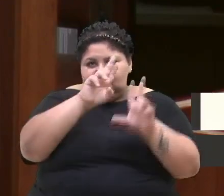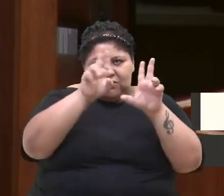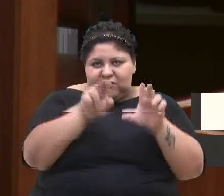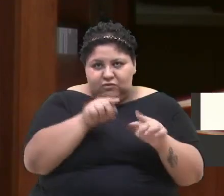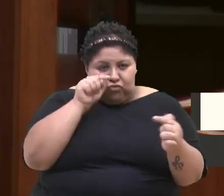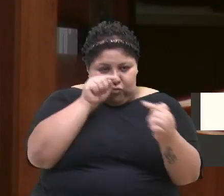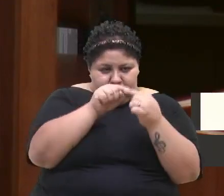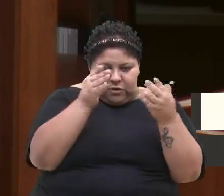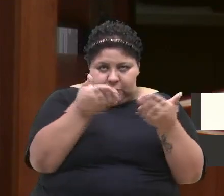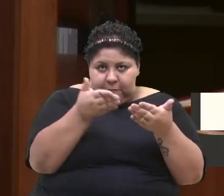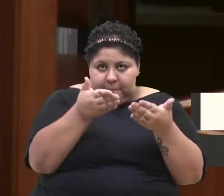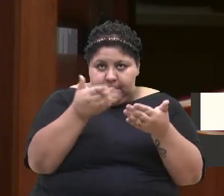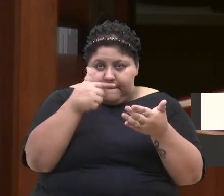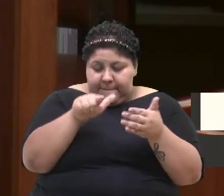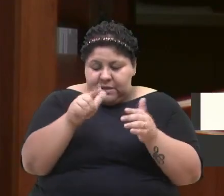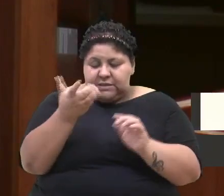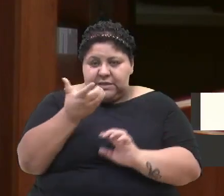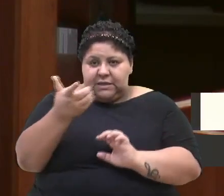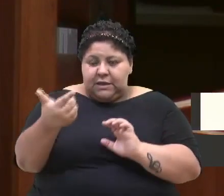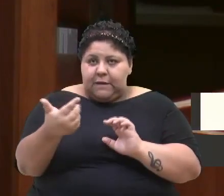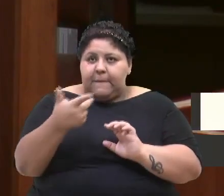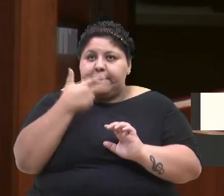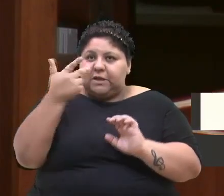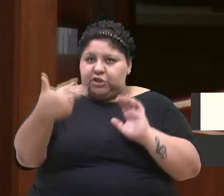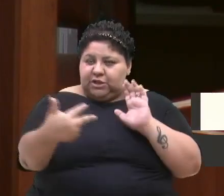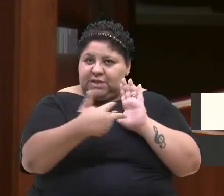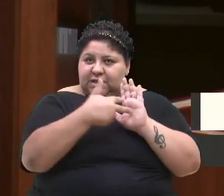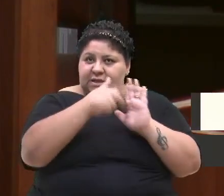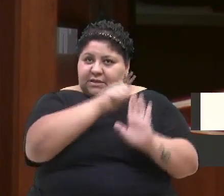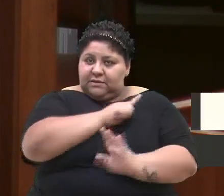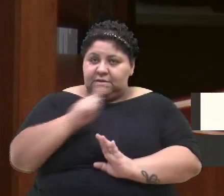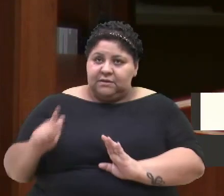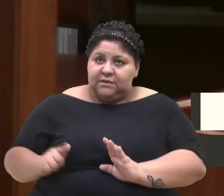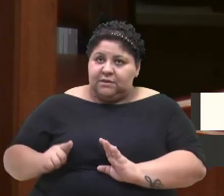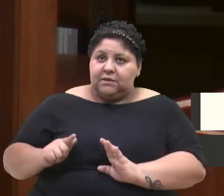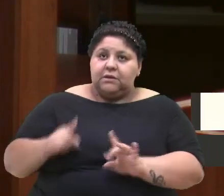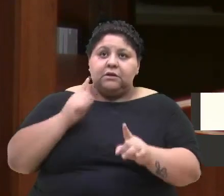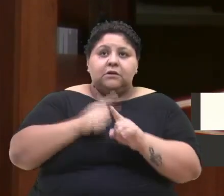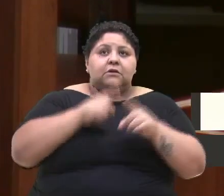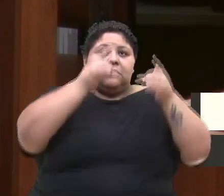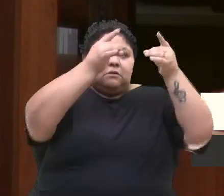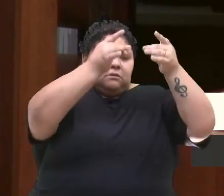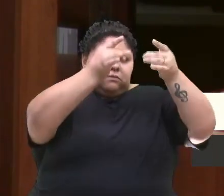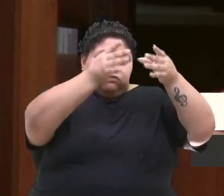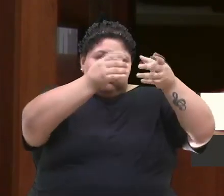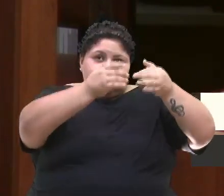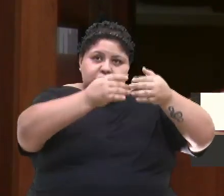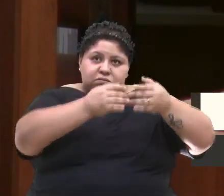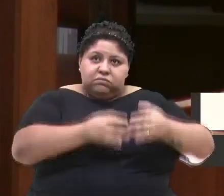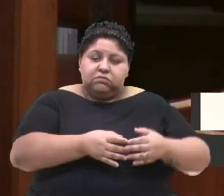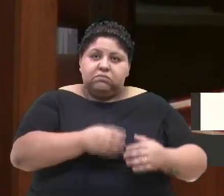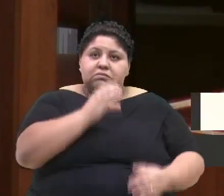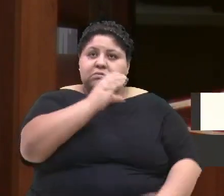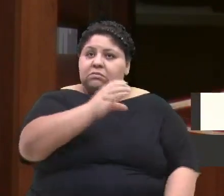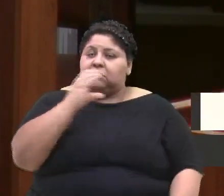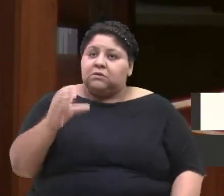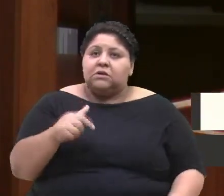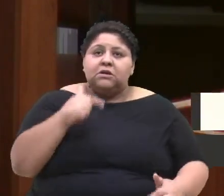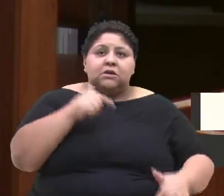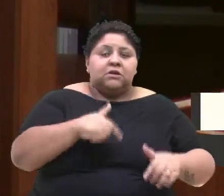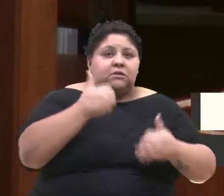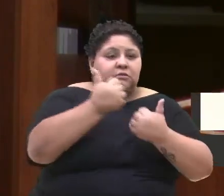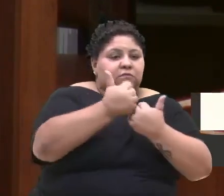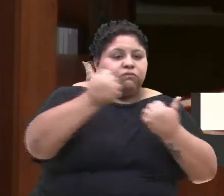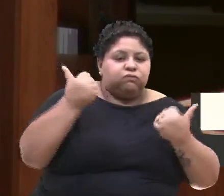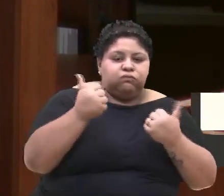aqui, mas queria pedir atenção ao governo, porque se justificam cargos comissionados para a função de assessoria, uma